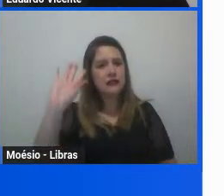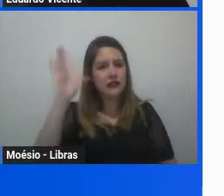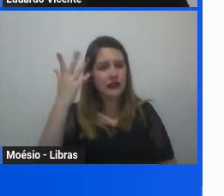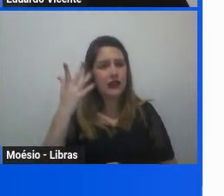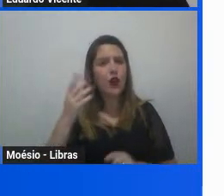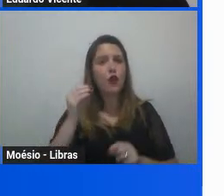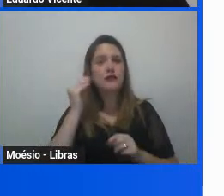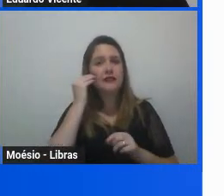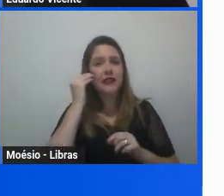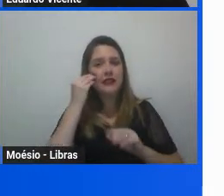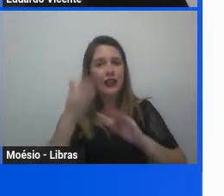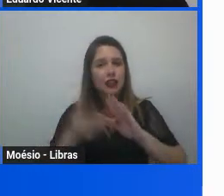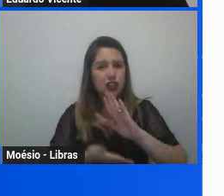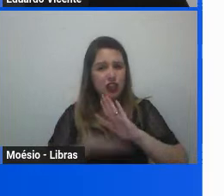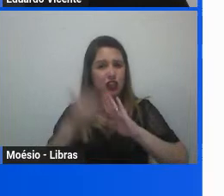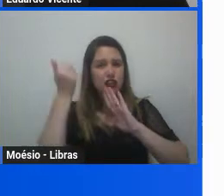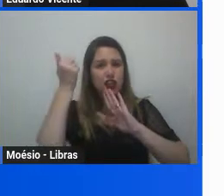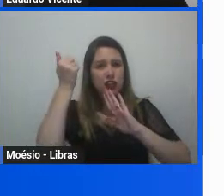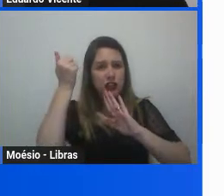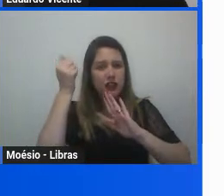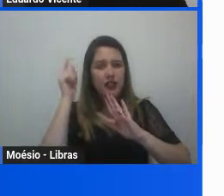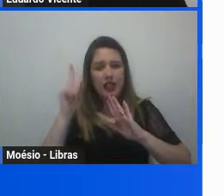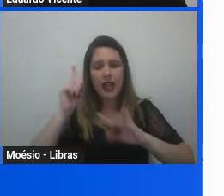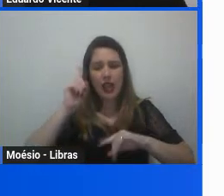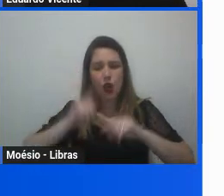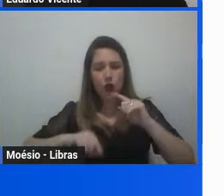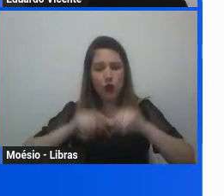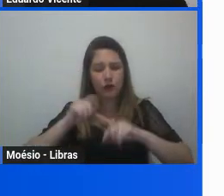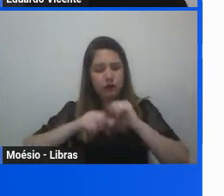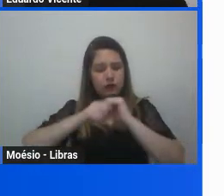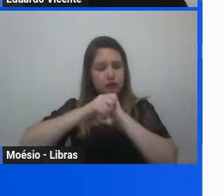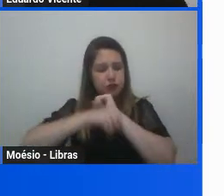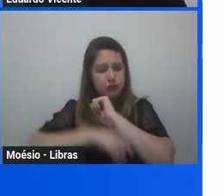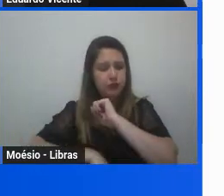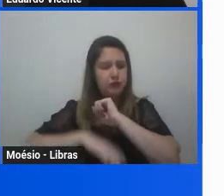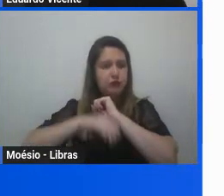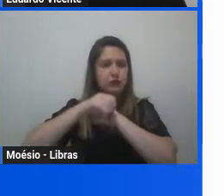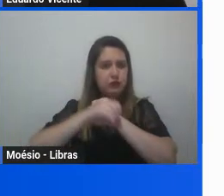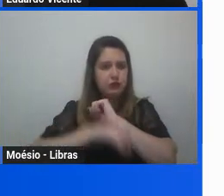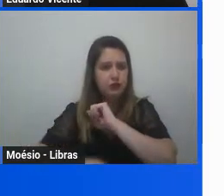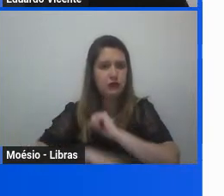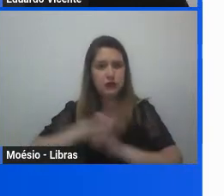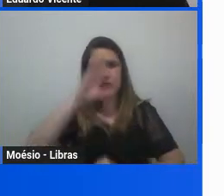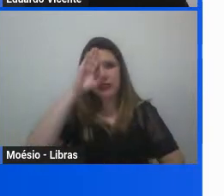tirar, esse objeto vai sangrar, após ser tirado esse objeto,